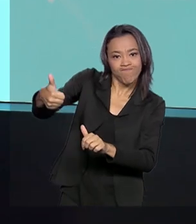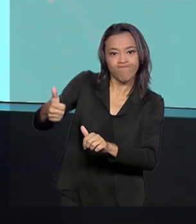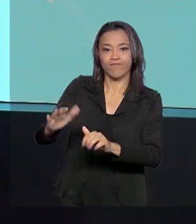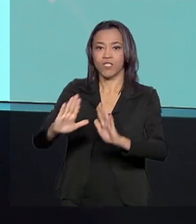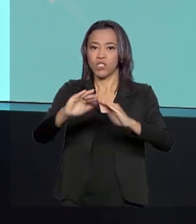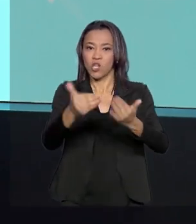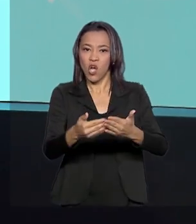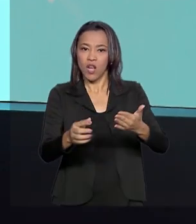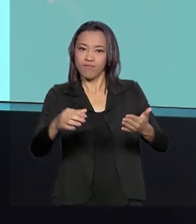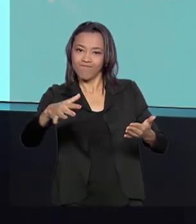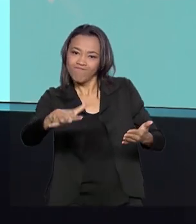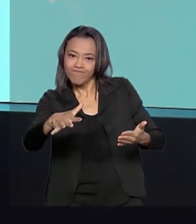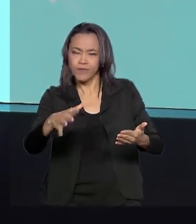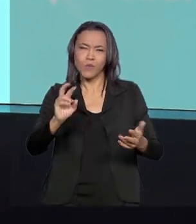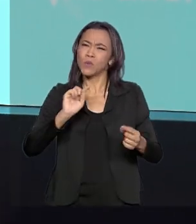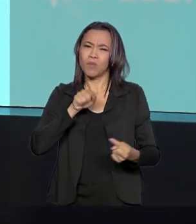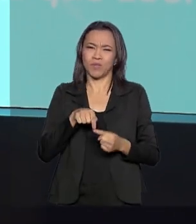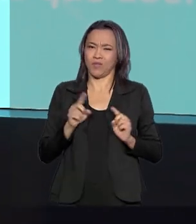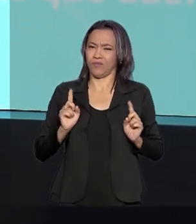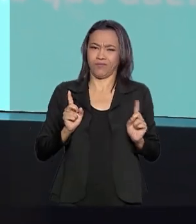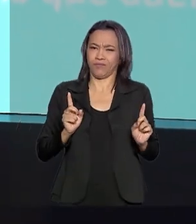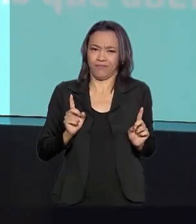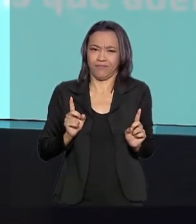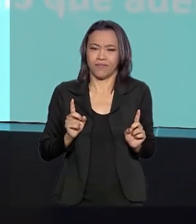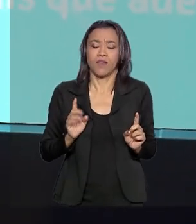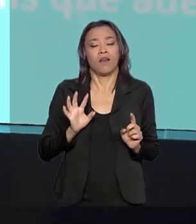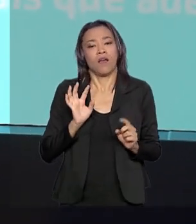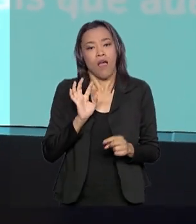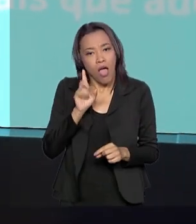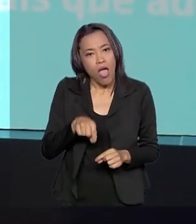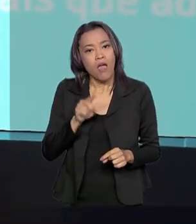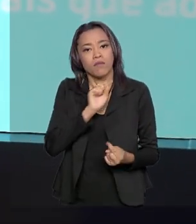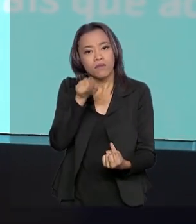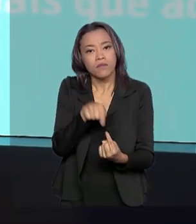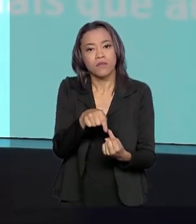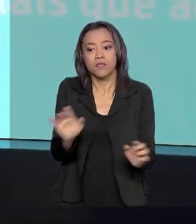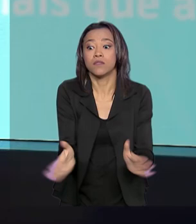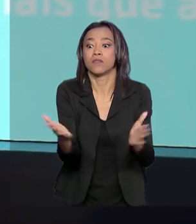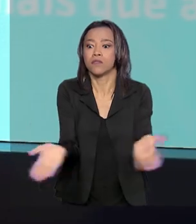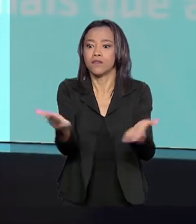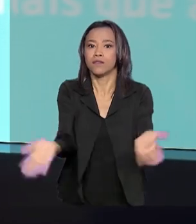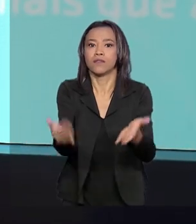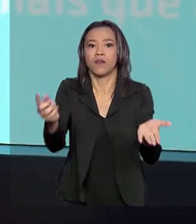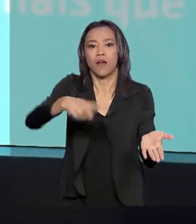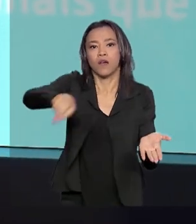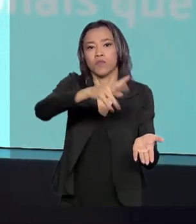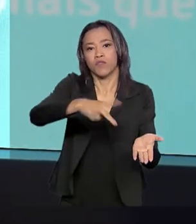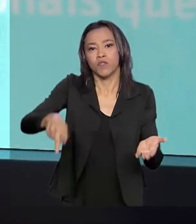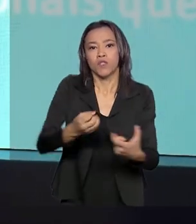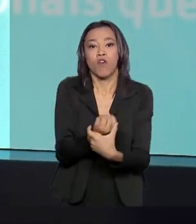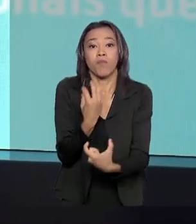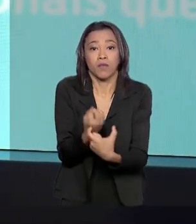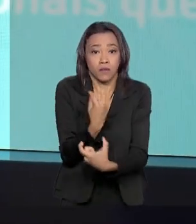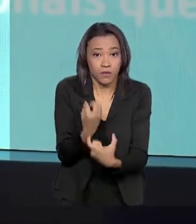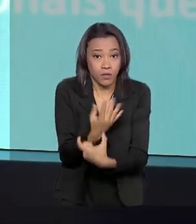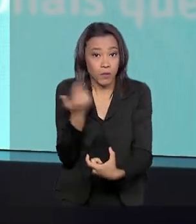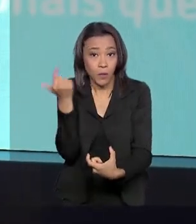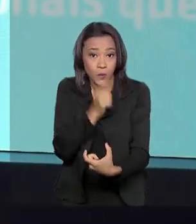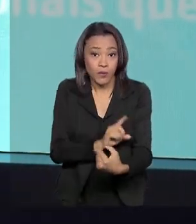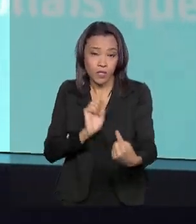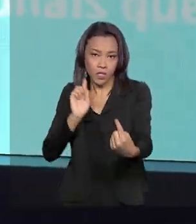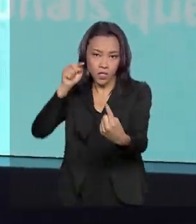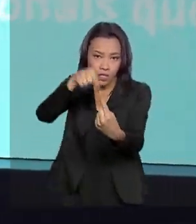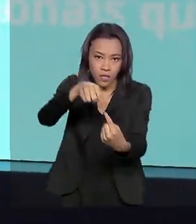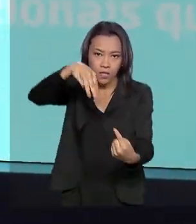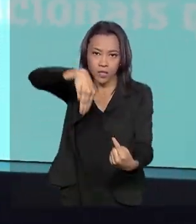é esse o nosso propósito, e sim incentivar os professores alfabetizadores a atingirem metas que serão